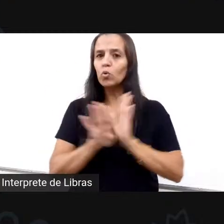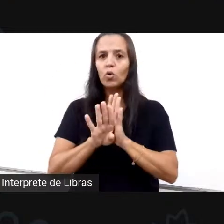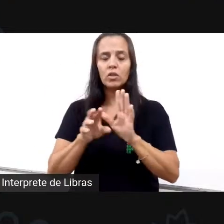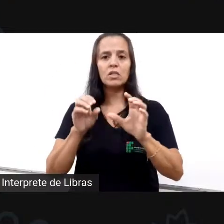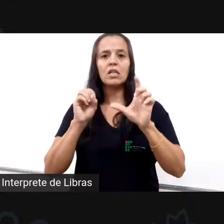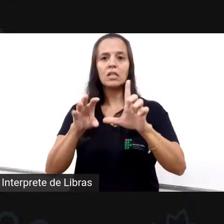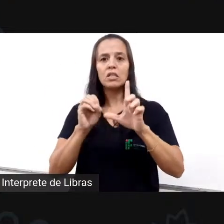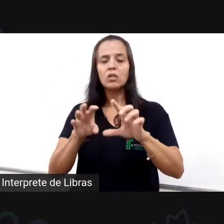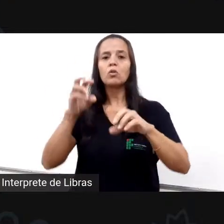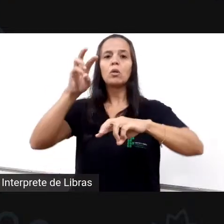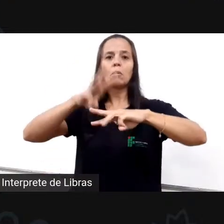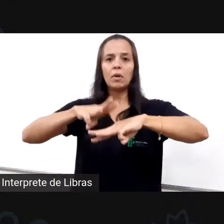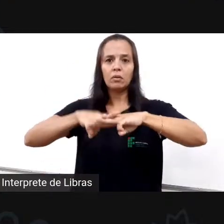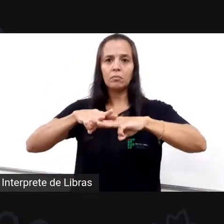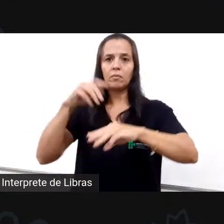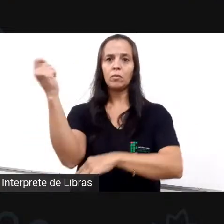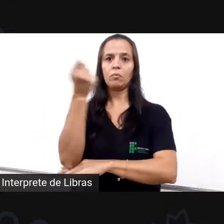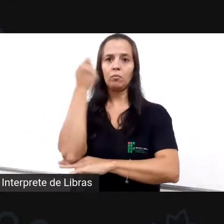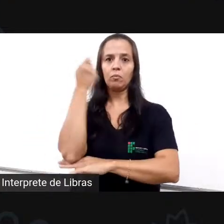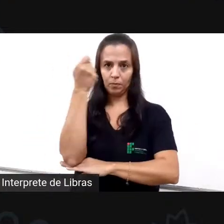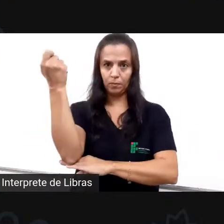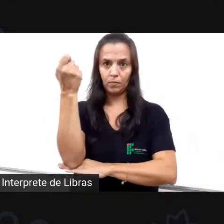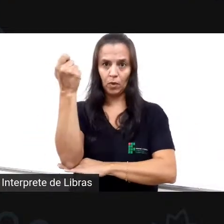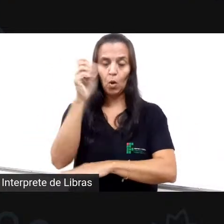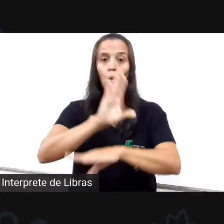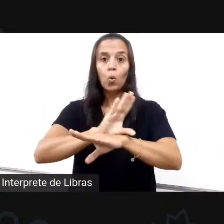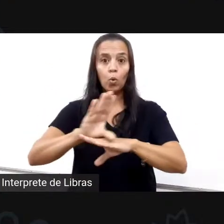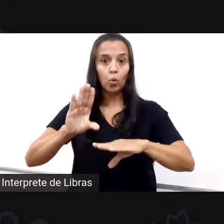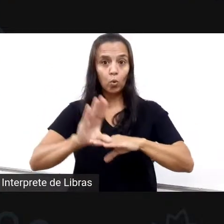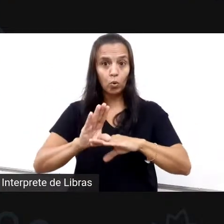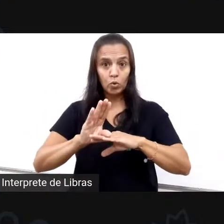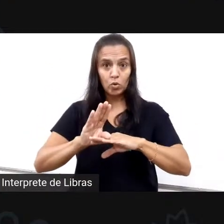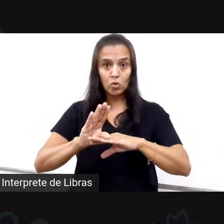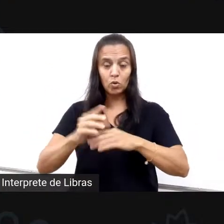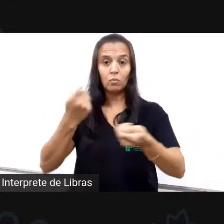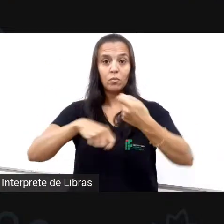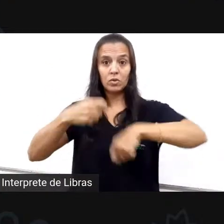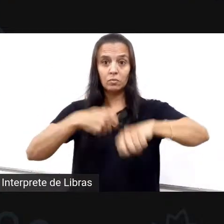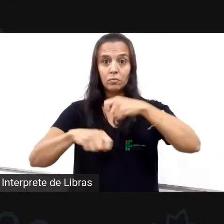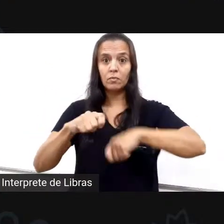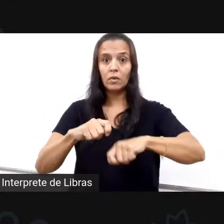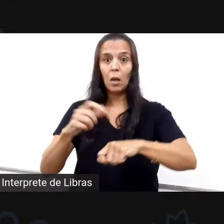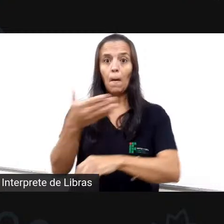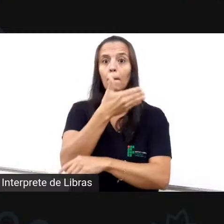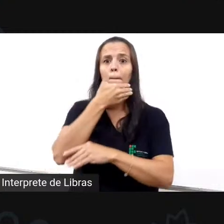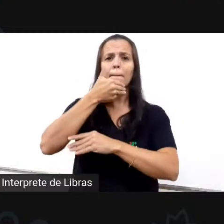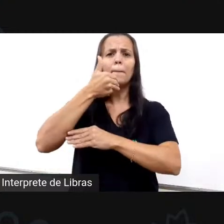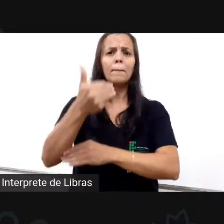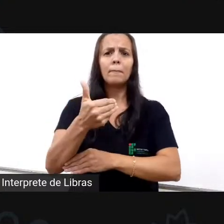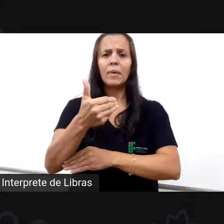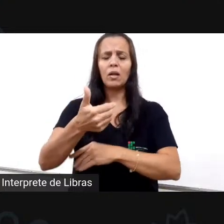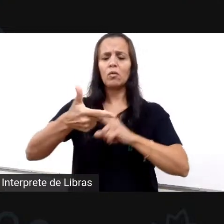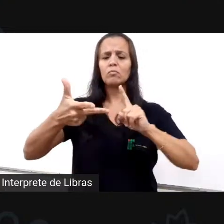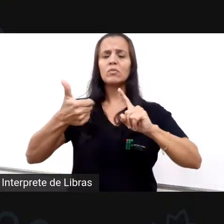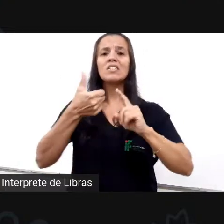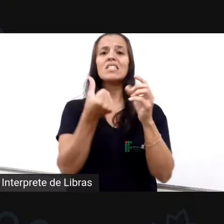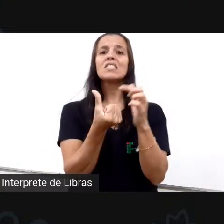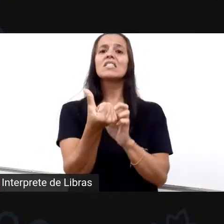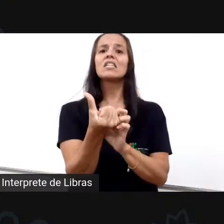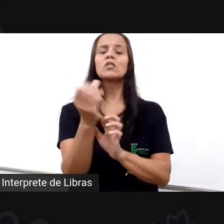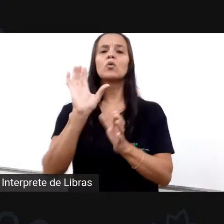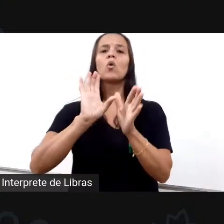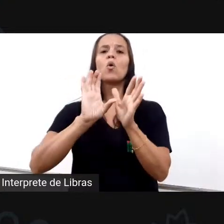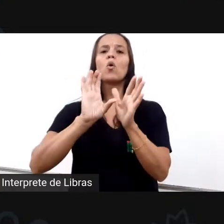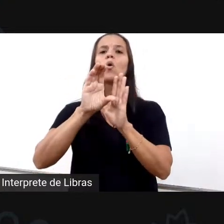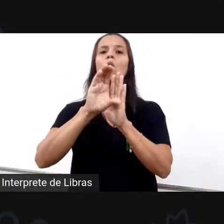em matemática do Rio Grande do Sul. O curso de bacharelado em administração possui o 6º melhor conceito no Rio